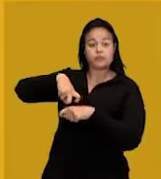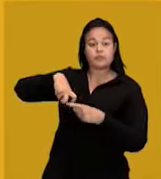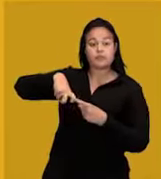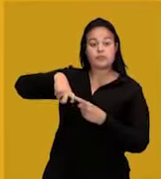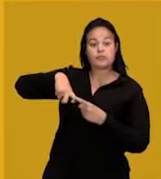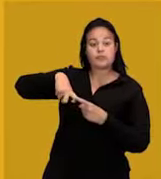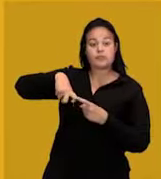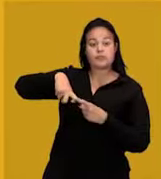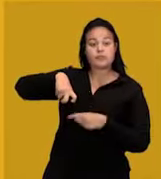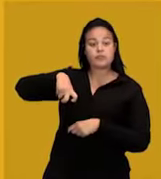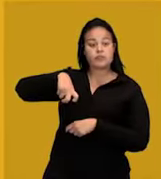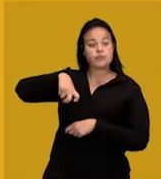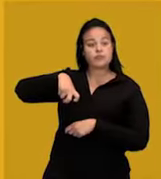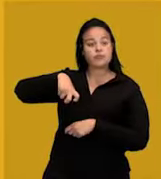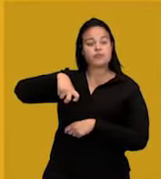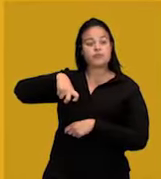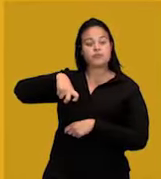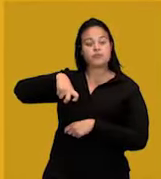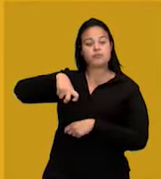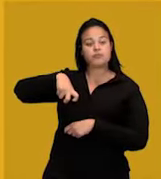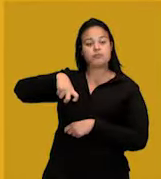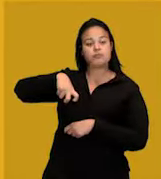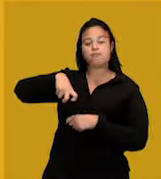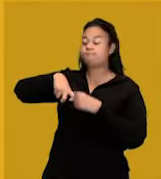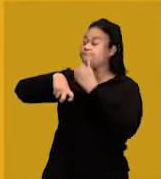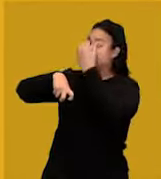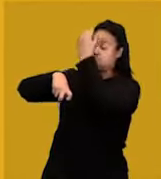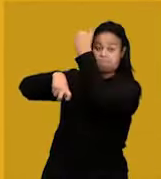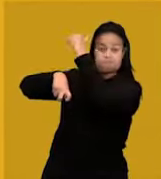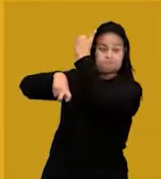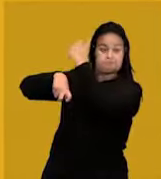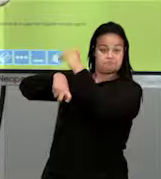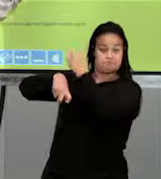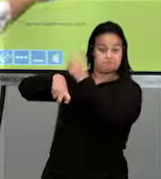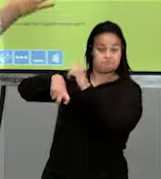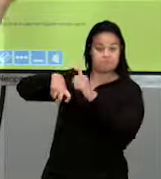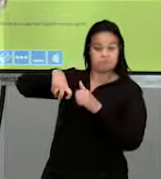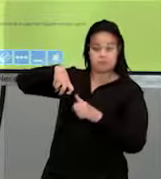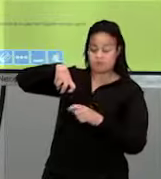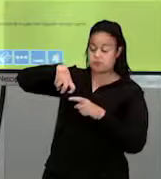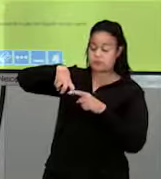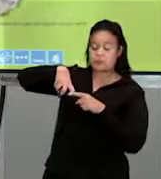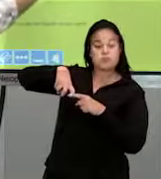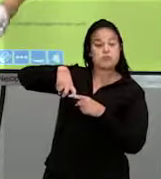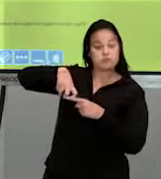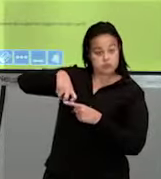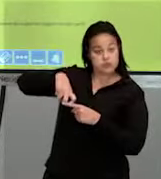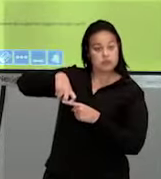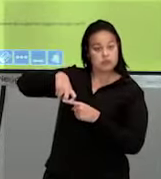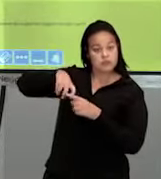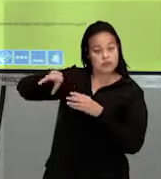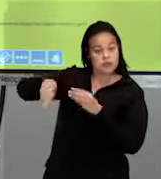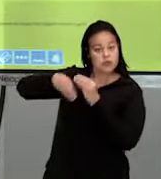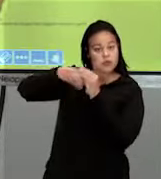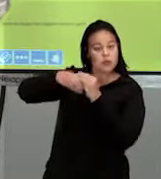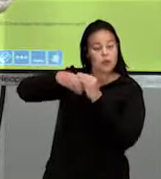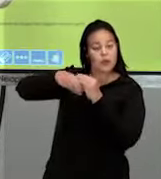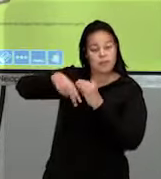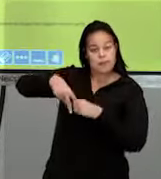fêmur, a tíbia e a fíbula, que são os ossos que vão compor uma parte da nossa